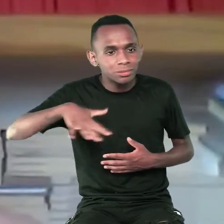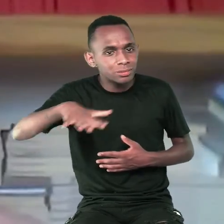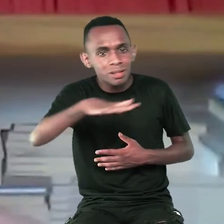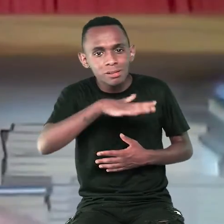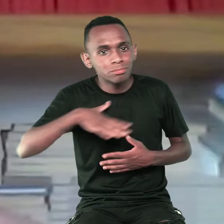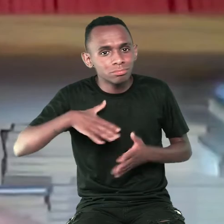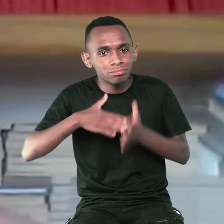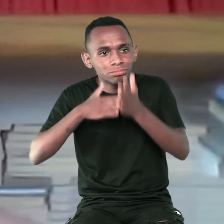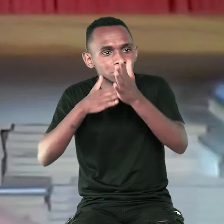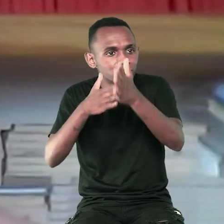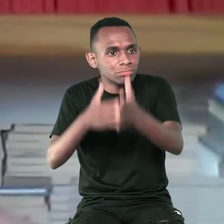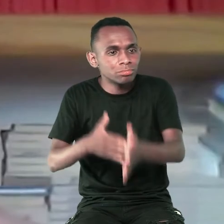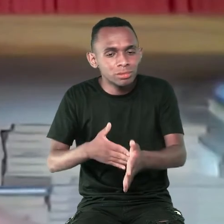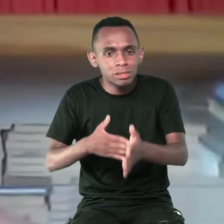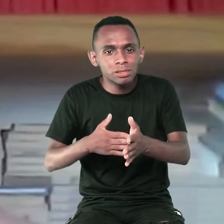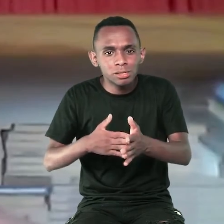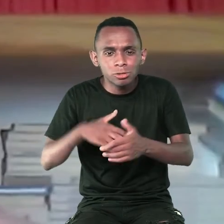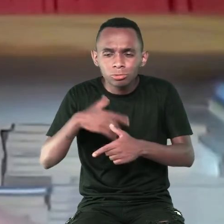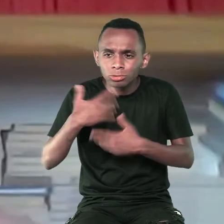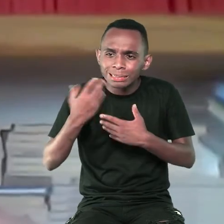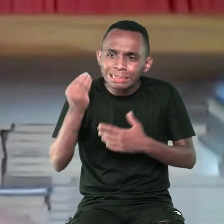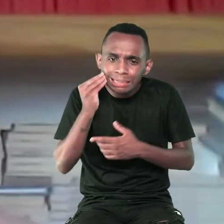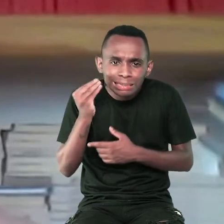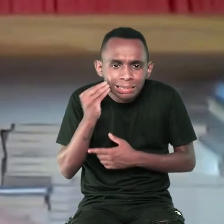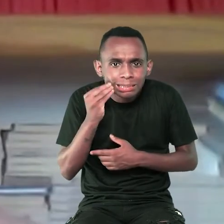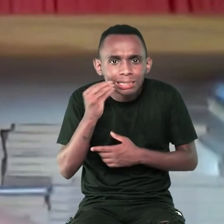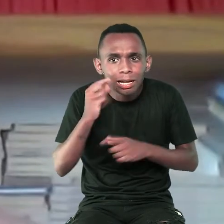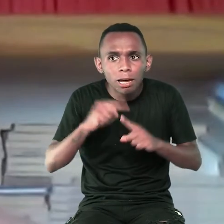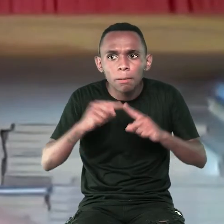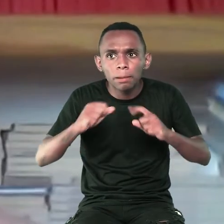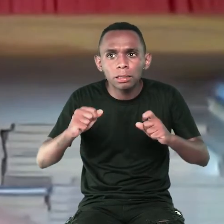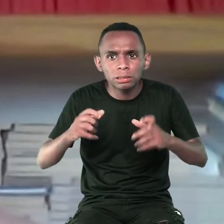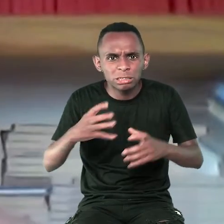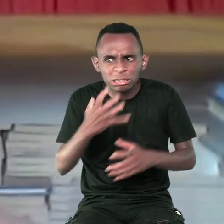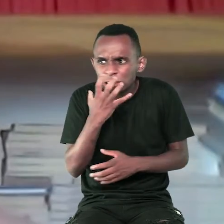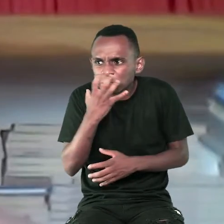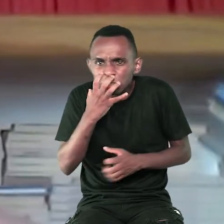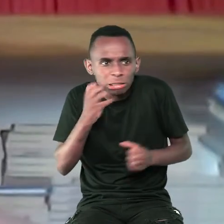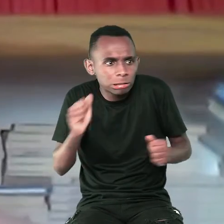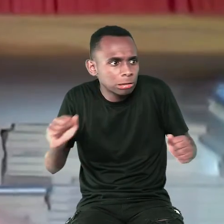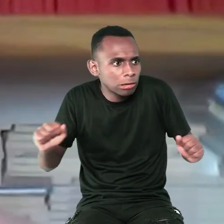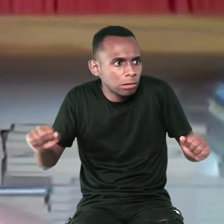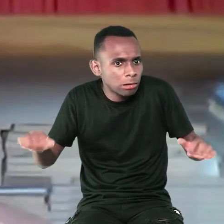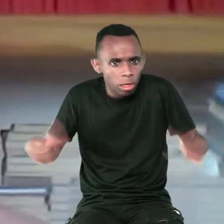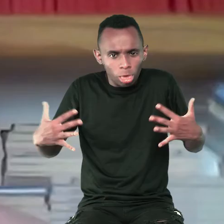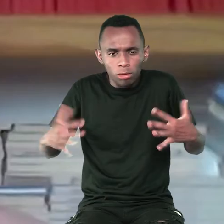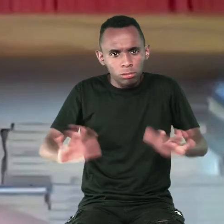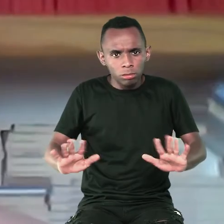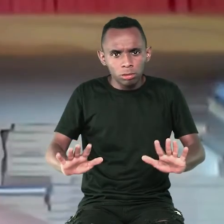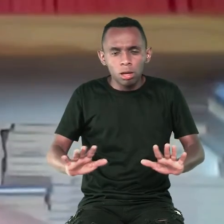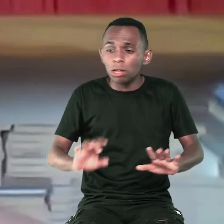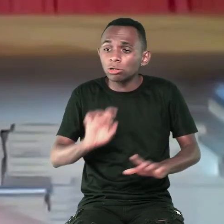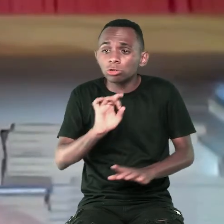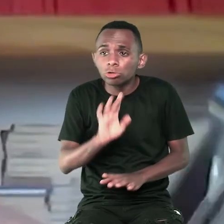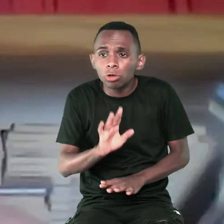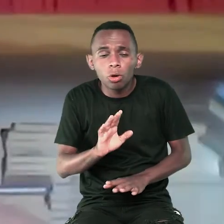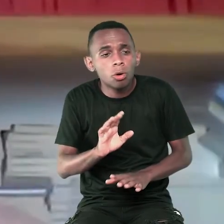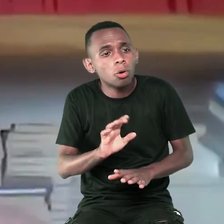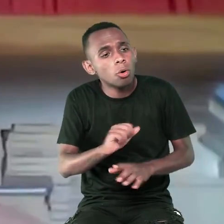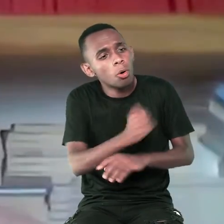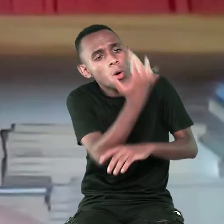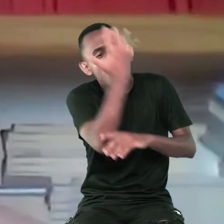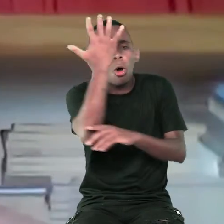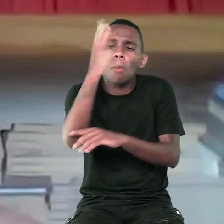cerca, azulados nas sandálias, sem despertar o latido dos cães raivosos da vizinhança. Que bastava cuidar do pé de acerola